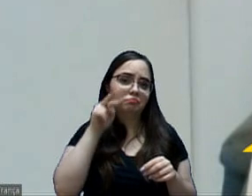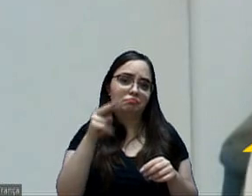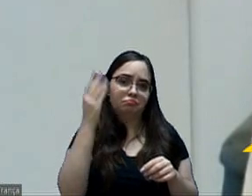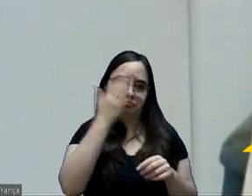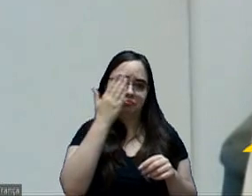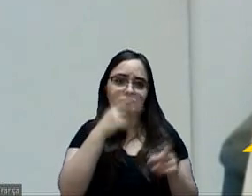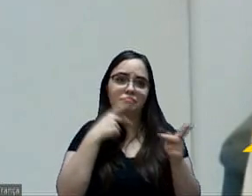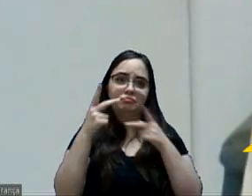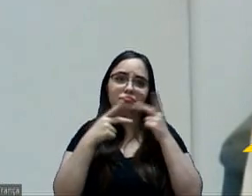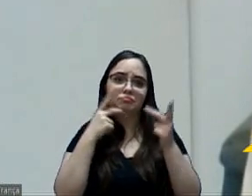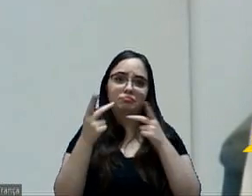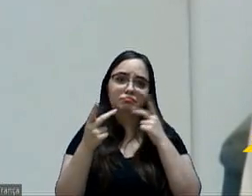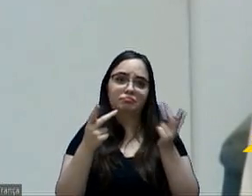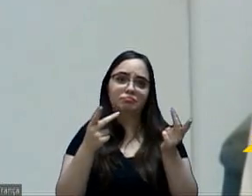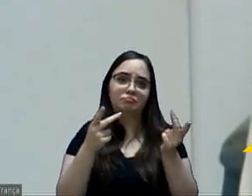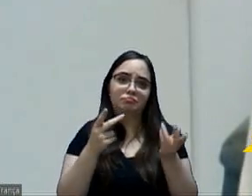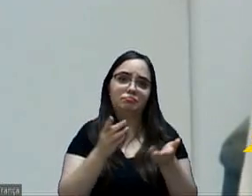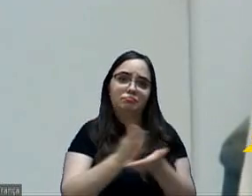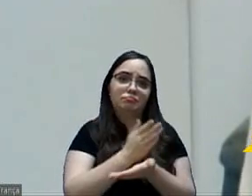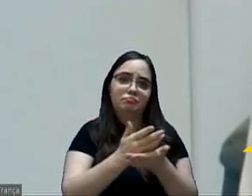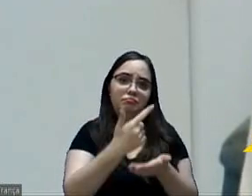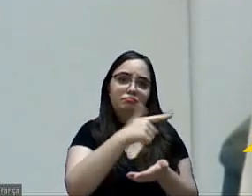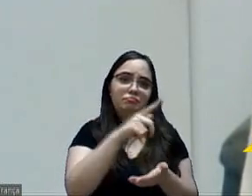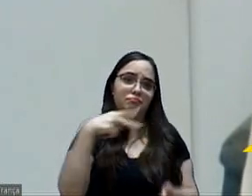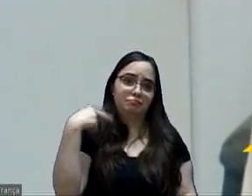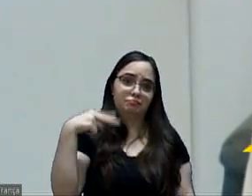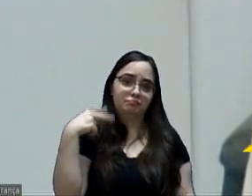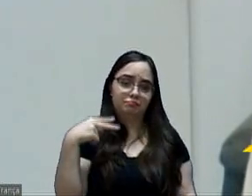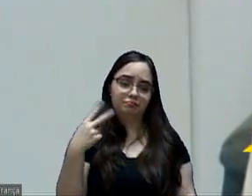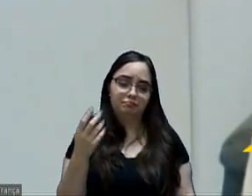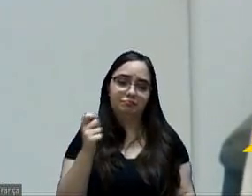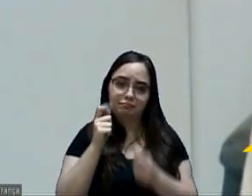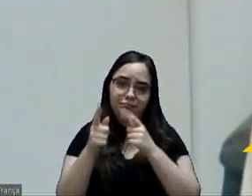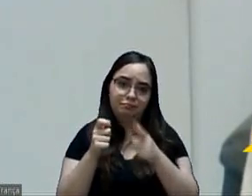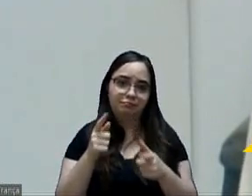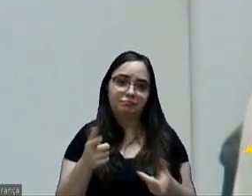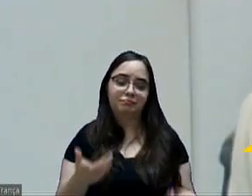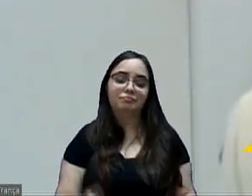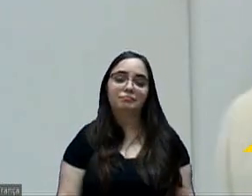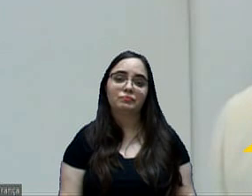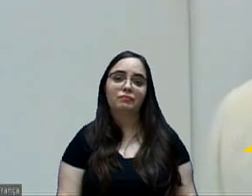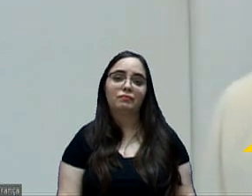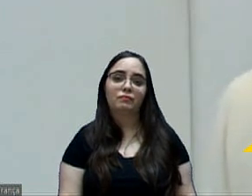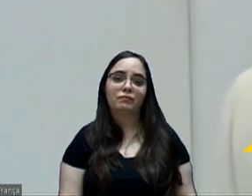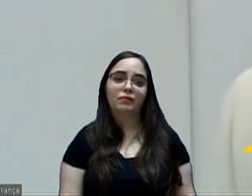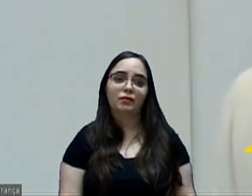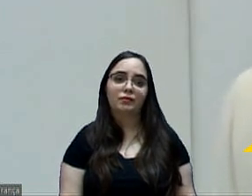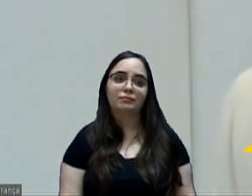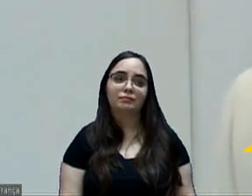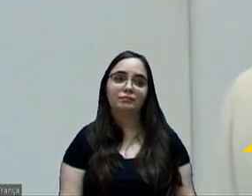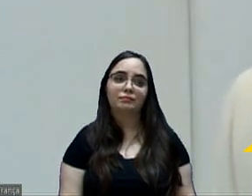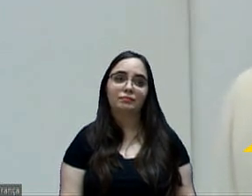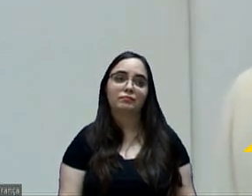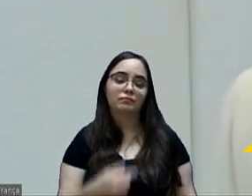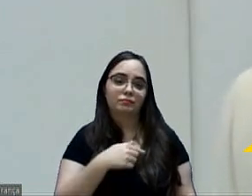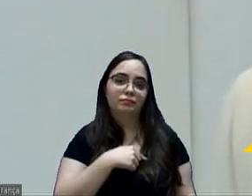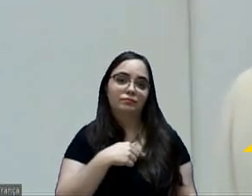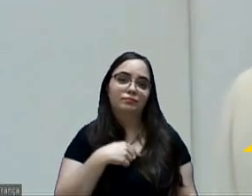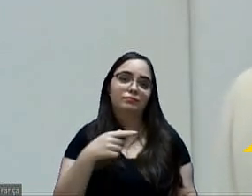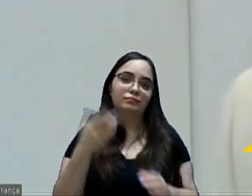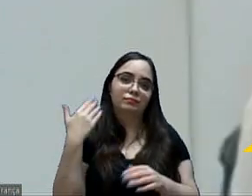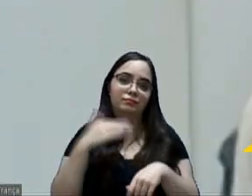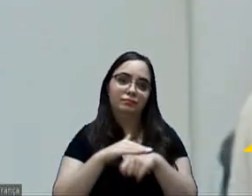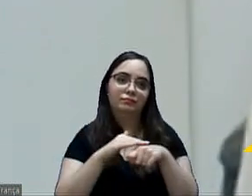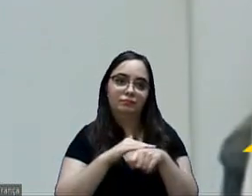sendo falados aqui por determinado vereador. Por outro lado, senhor presidente, eu tenho conversado, desde ontem tenho conversado